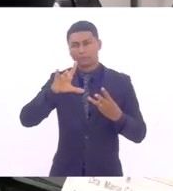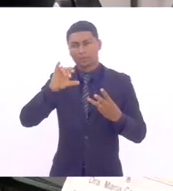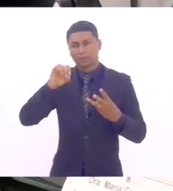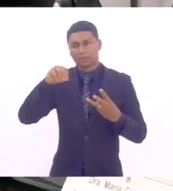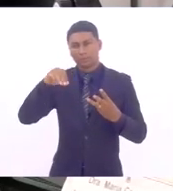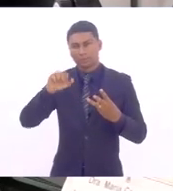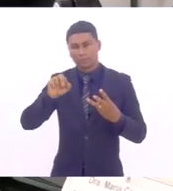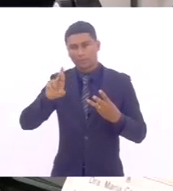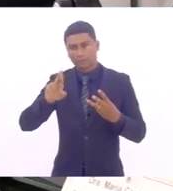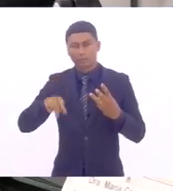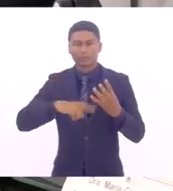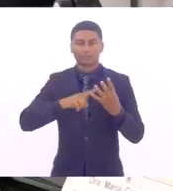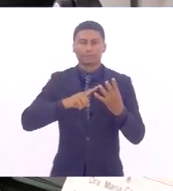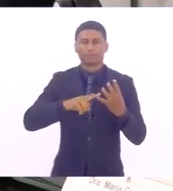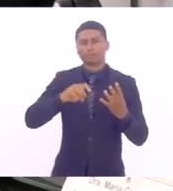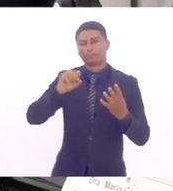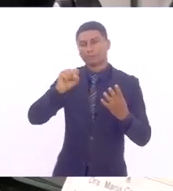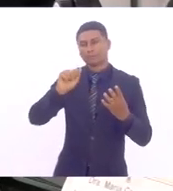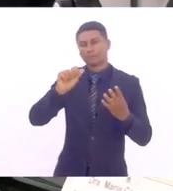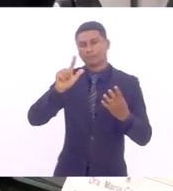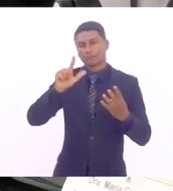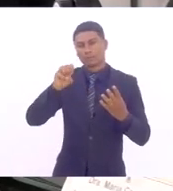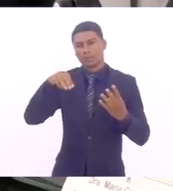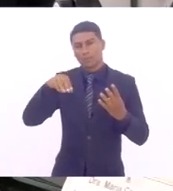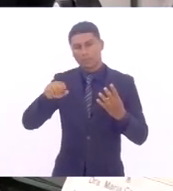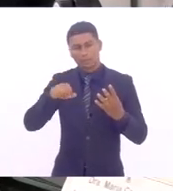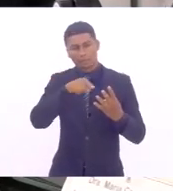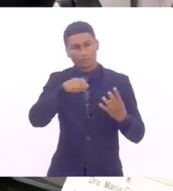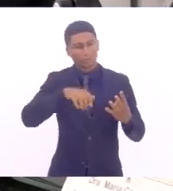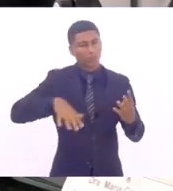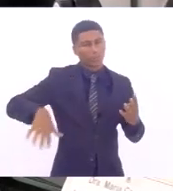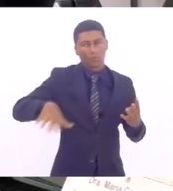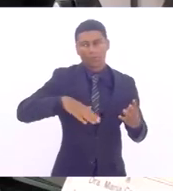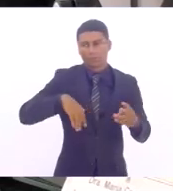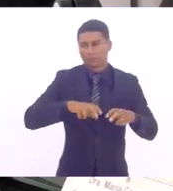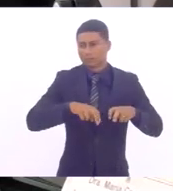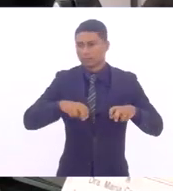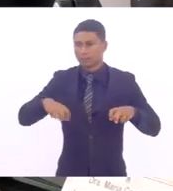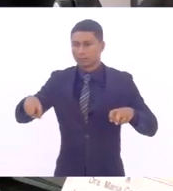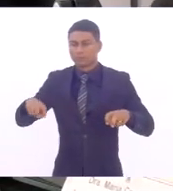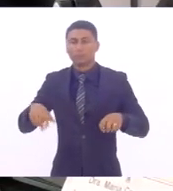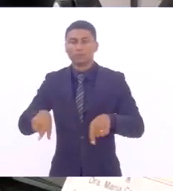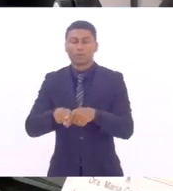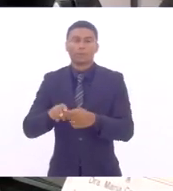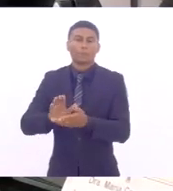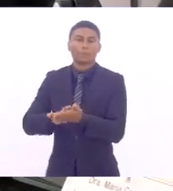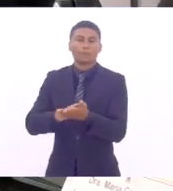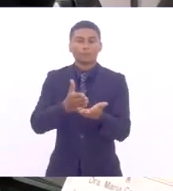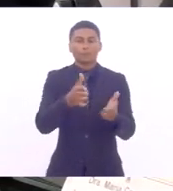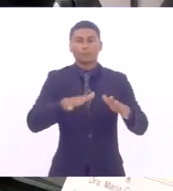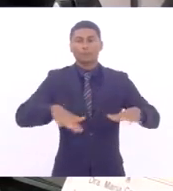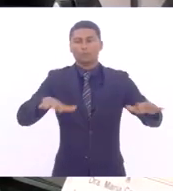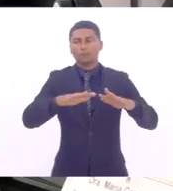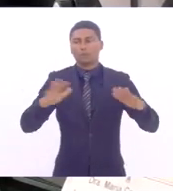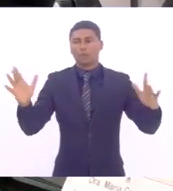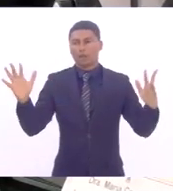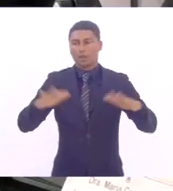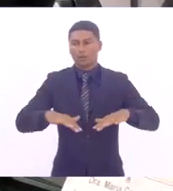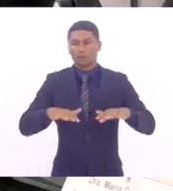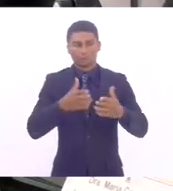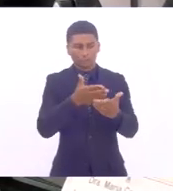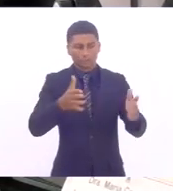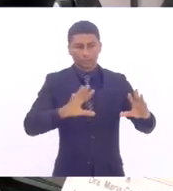Salema e todos os outros participantes aqui da mesa. Gostaria de parabenizar também todos os presentes, principalmente as torcidas